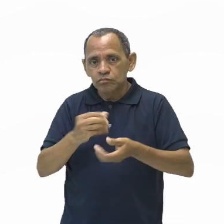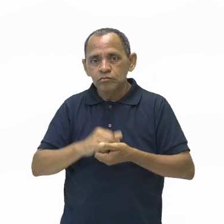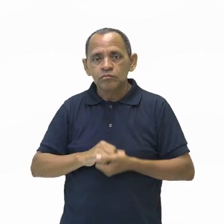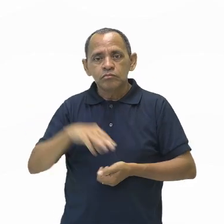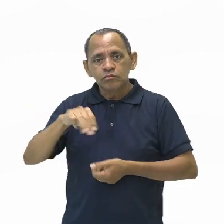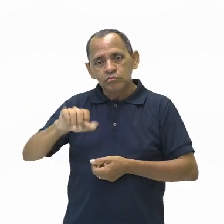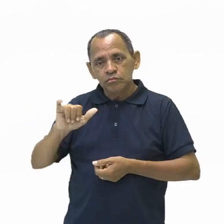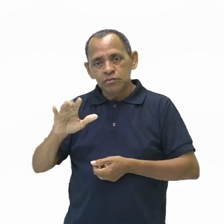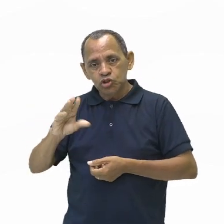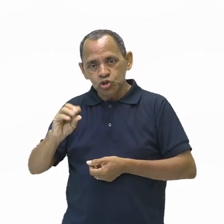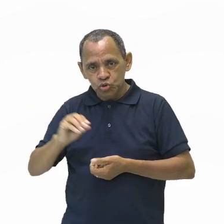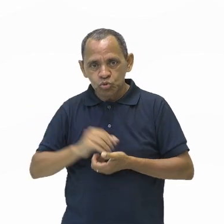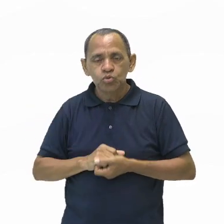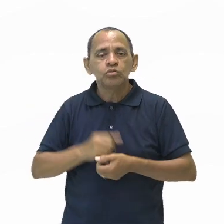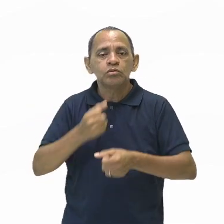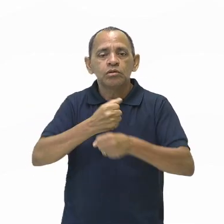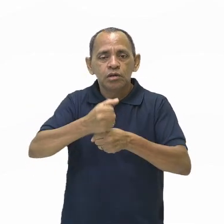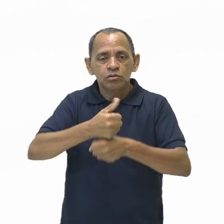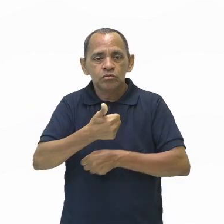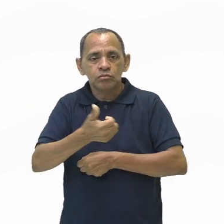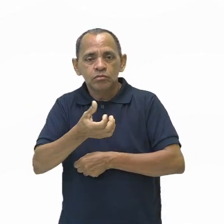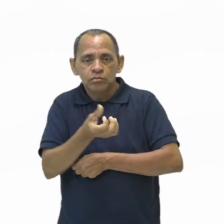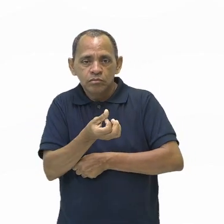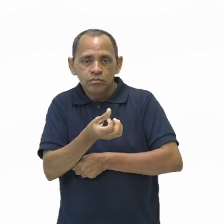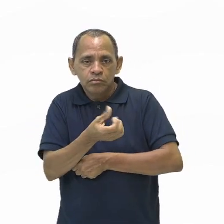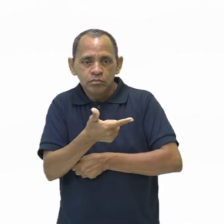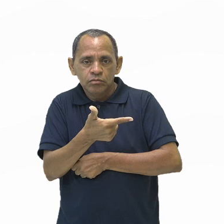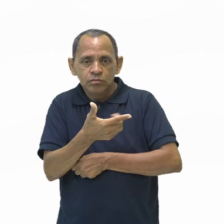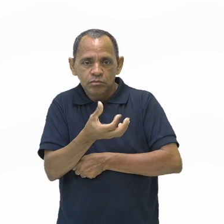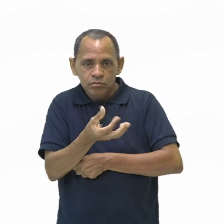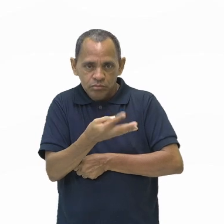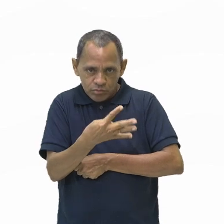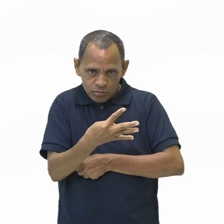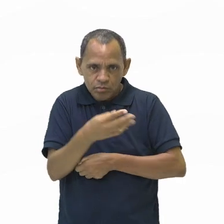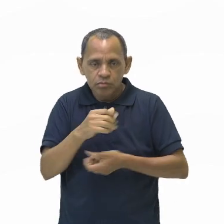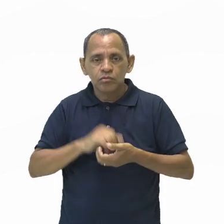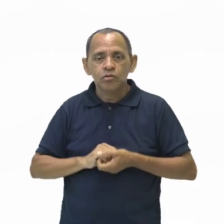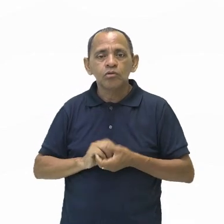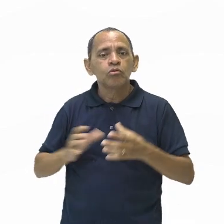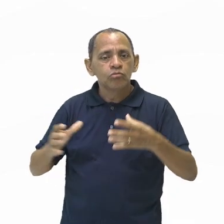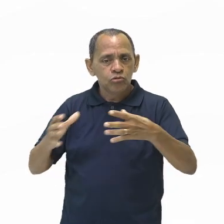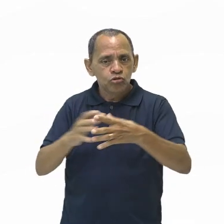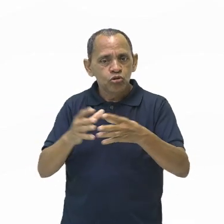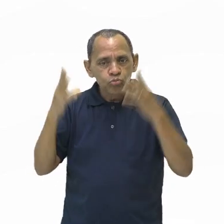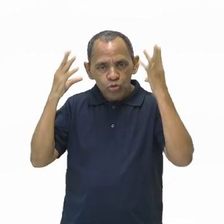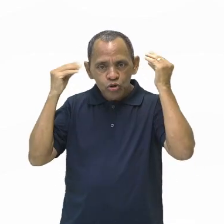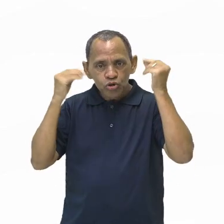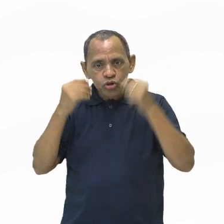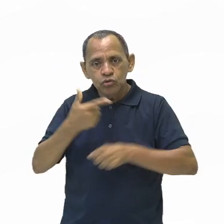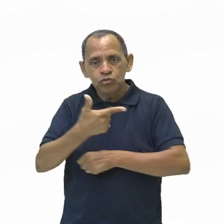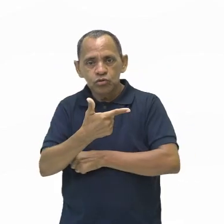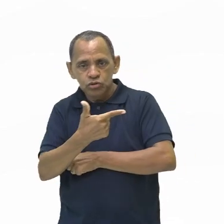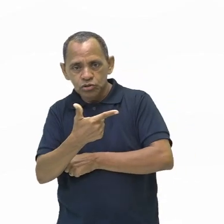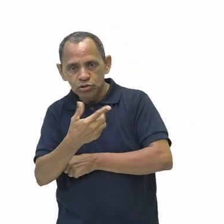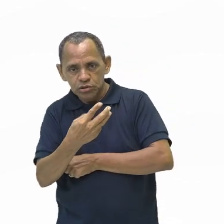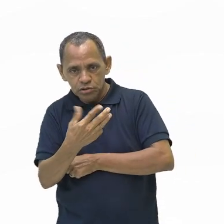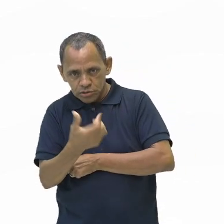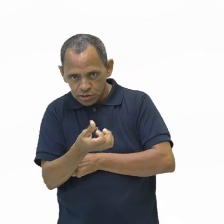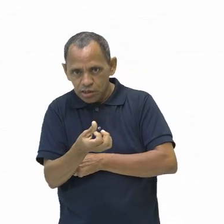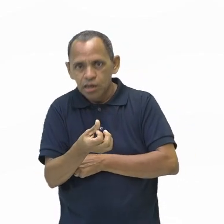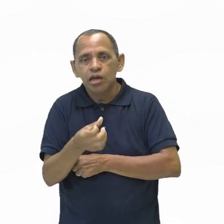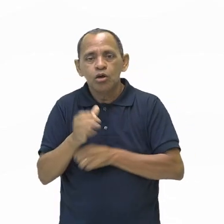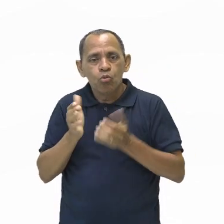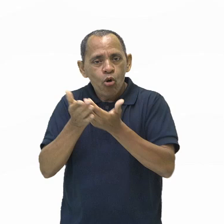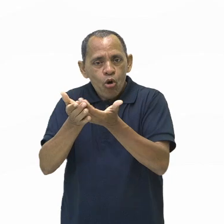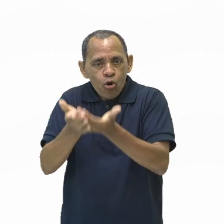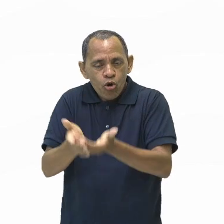de 1624, uma frota holandesa com 26 navios e cerca de